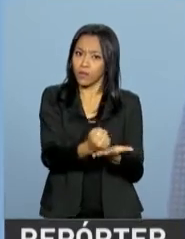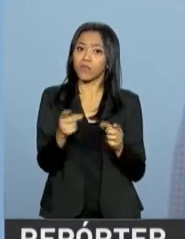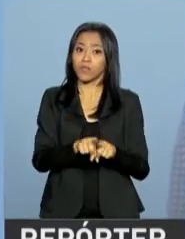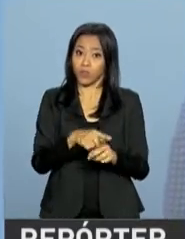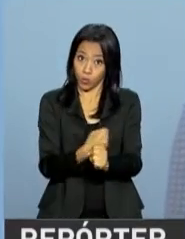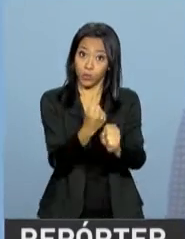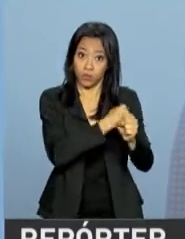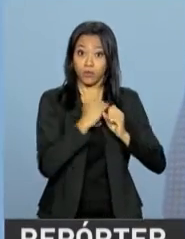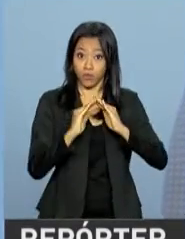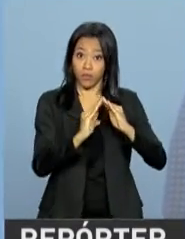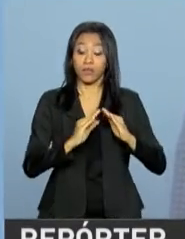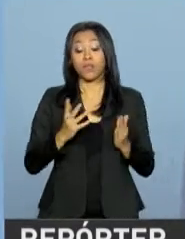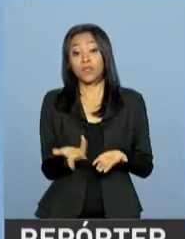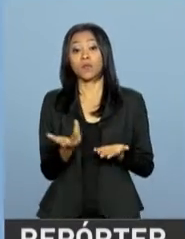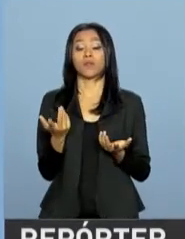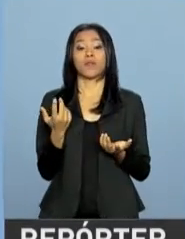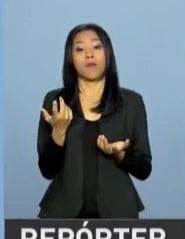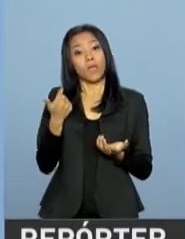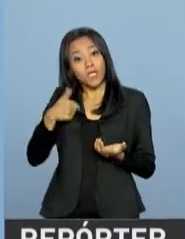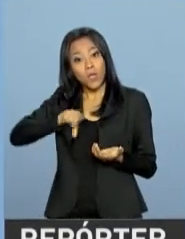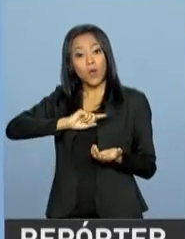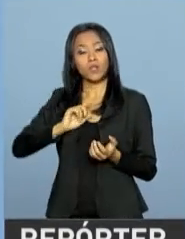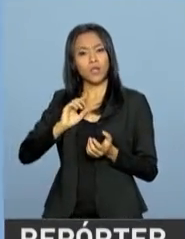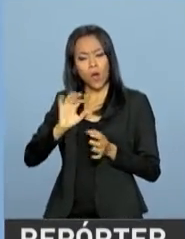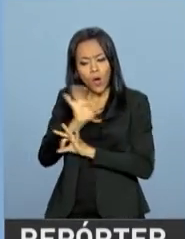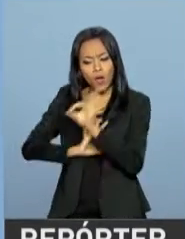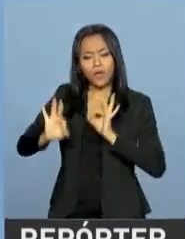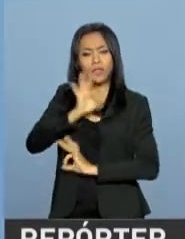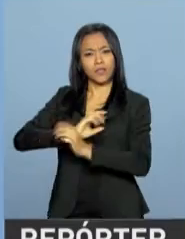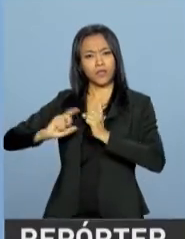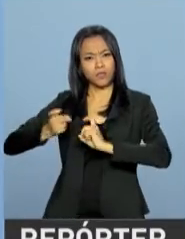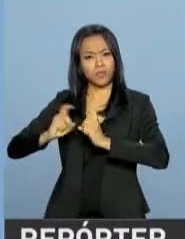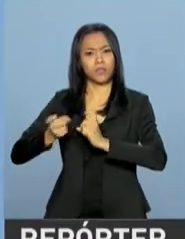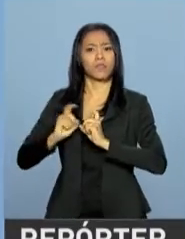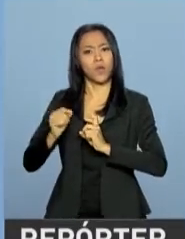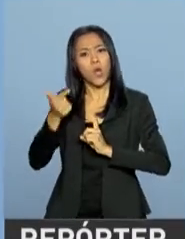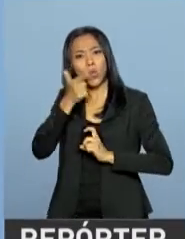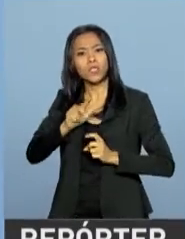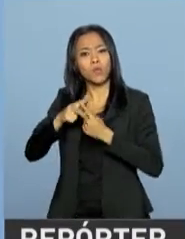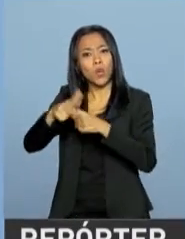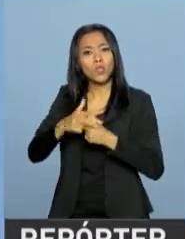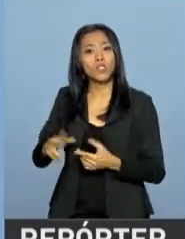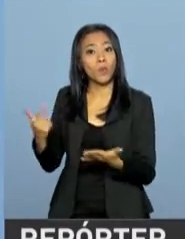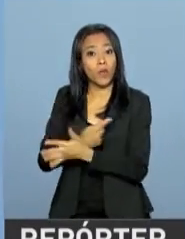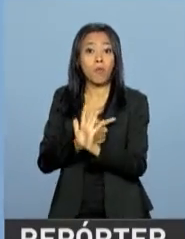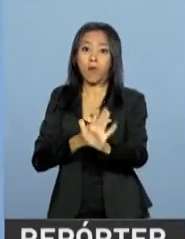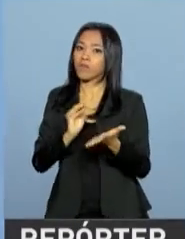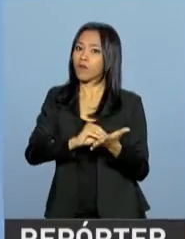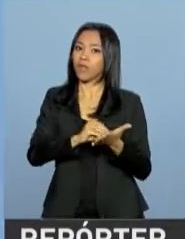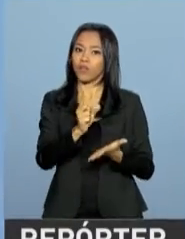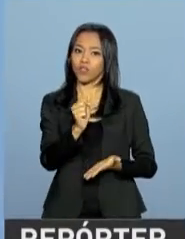consiga se ajustando a máquina conseguindo corrigir os problemas mas que não falte dinheiro porque